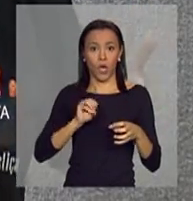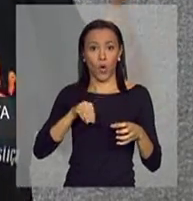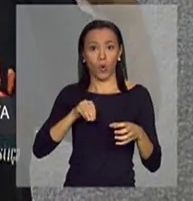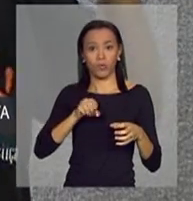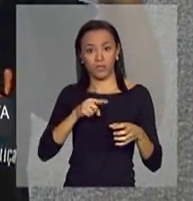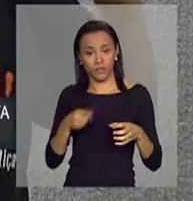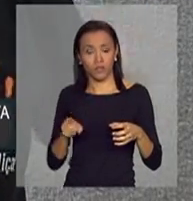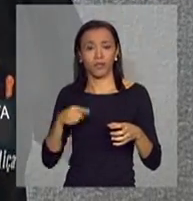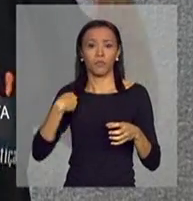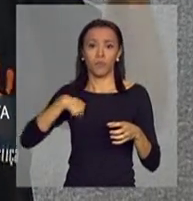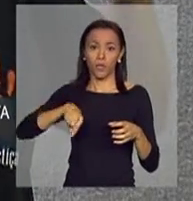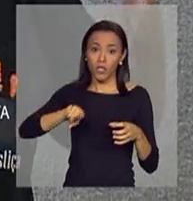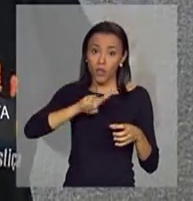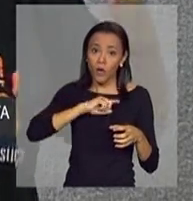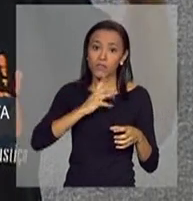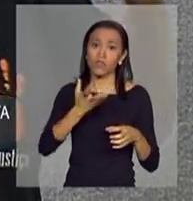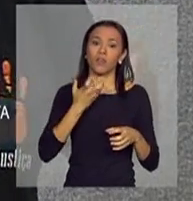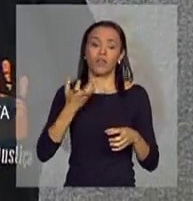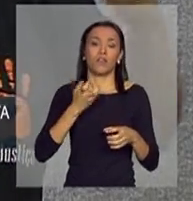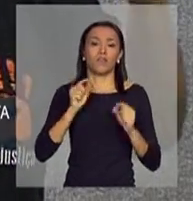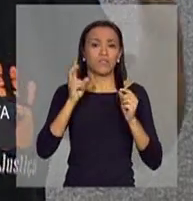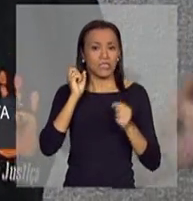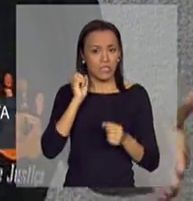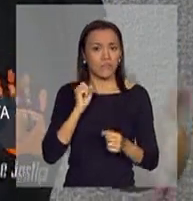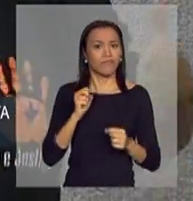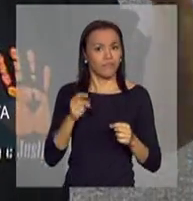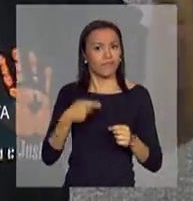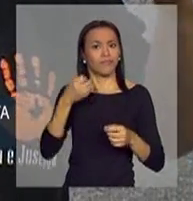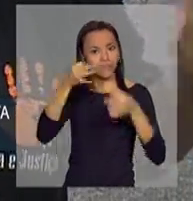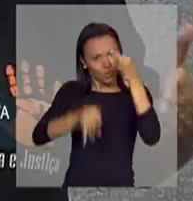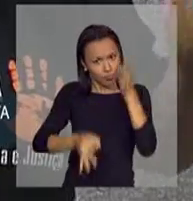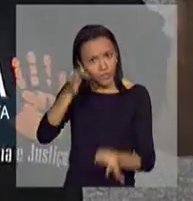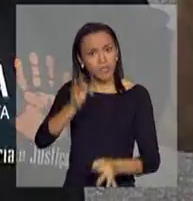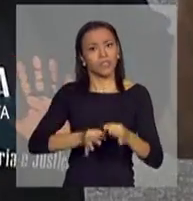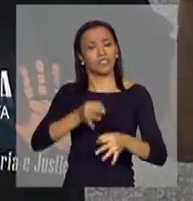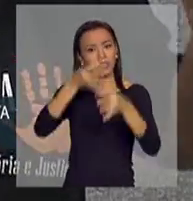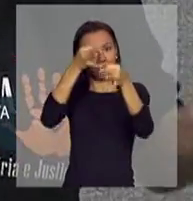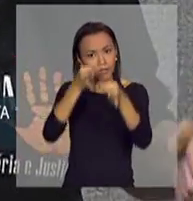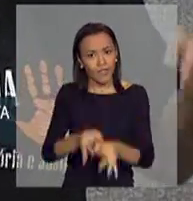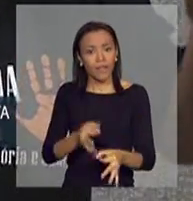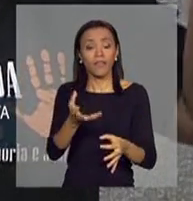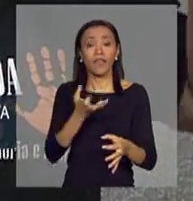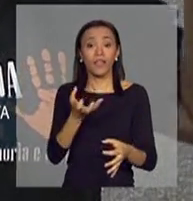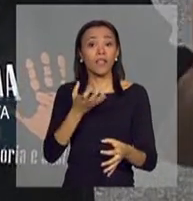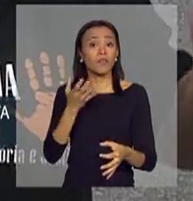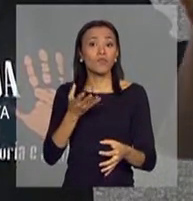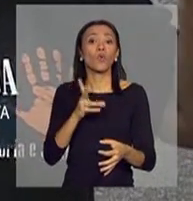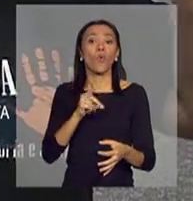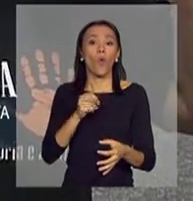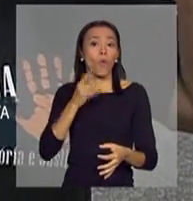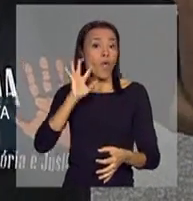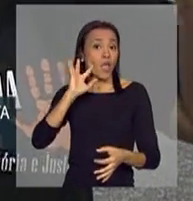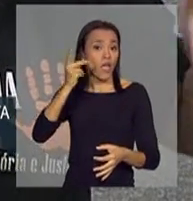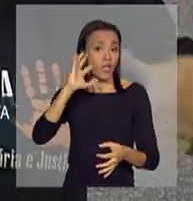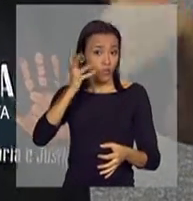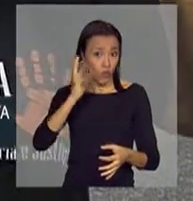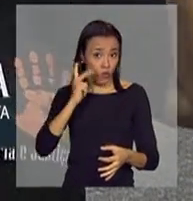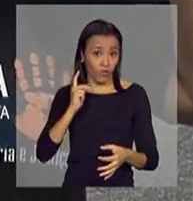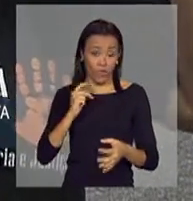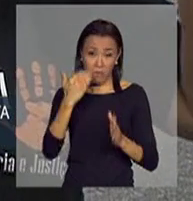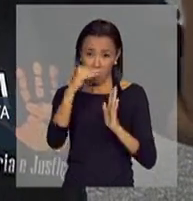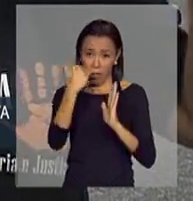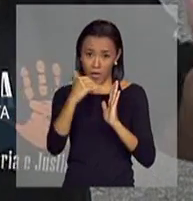autoria, porque nós queremos, sim, a justiça, queremos o encaminhamento dessas